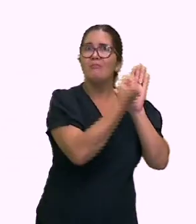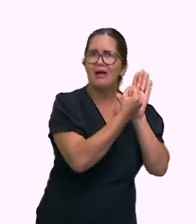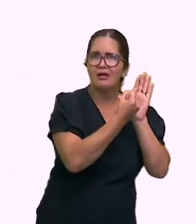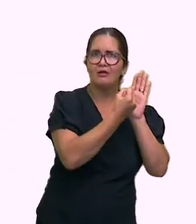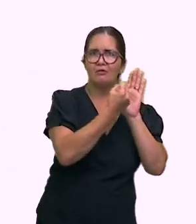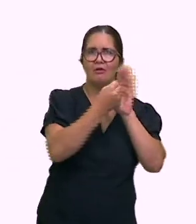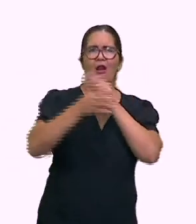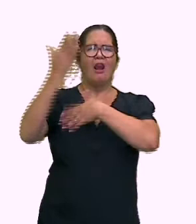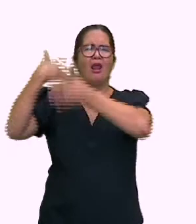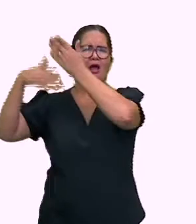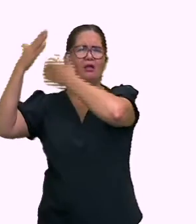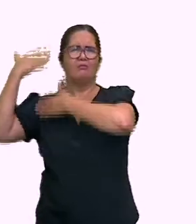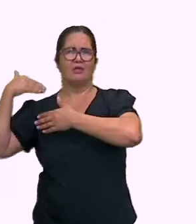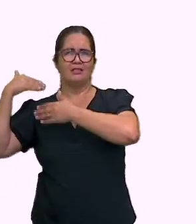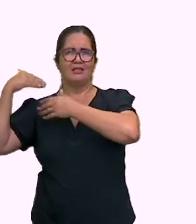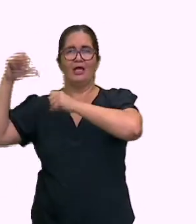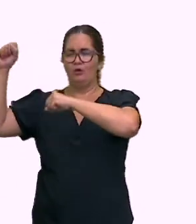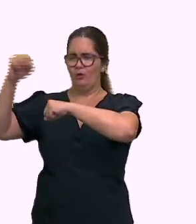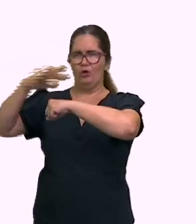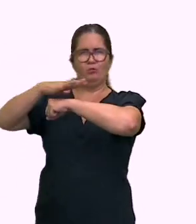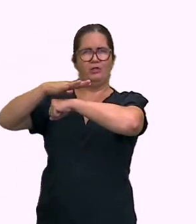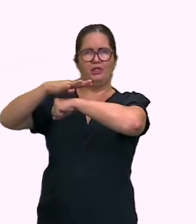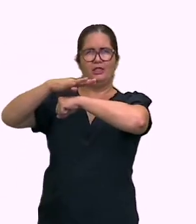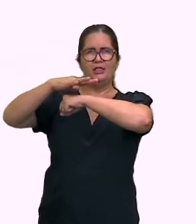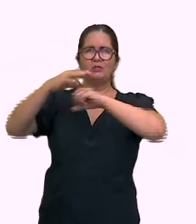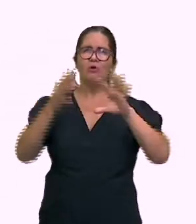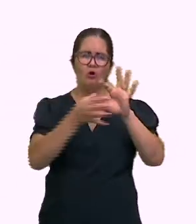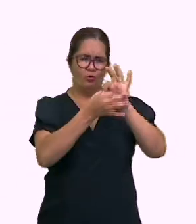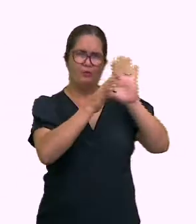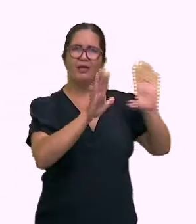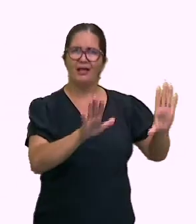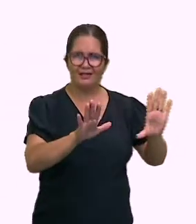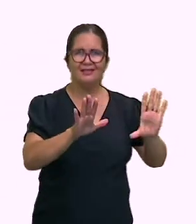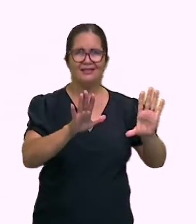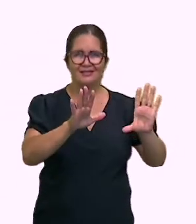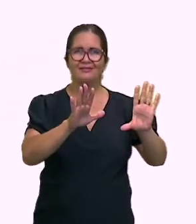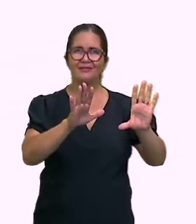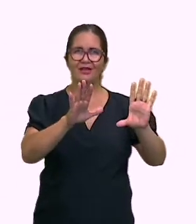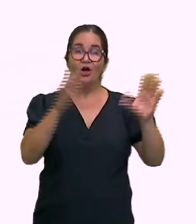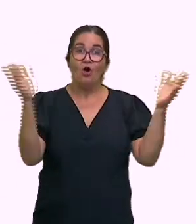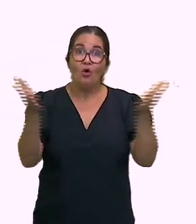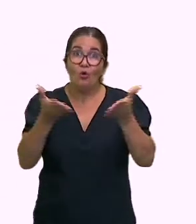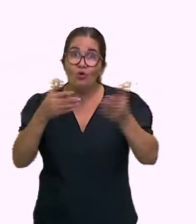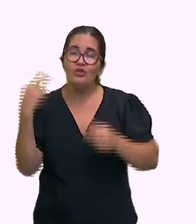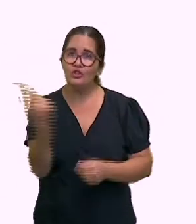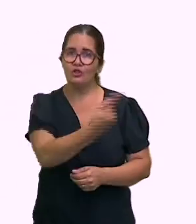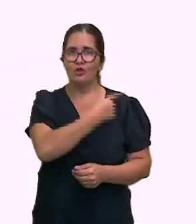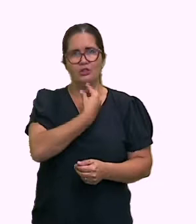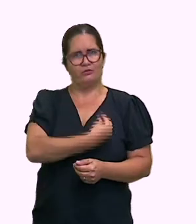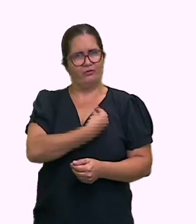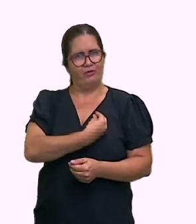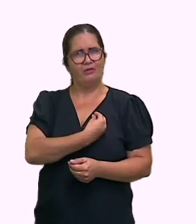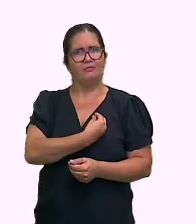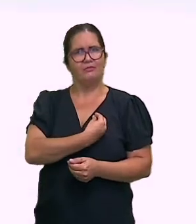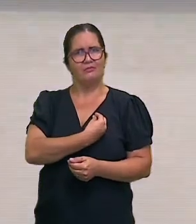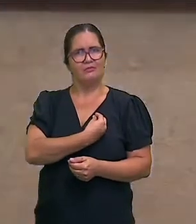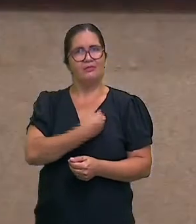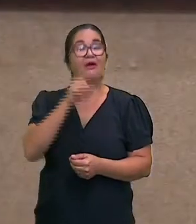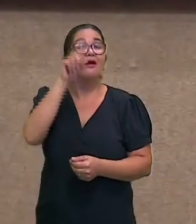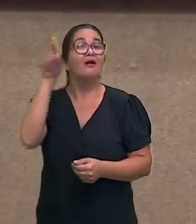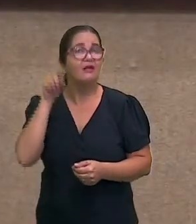nós? Sim. Aí vem a resposta. Nós vivenciamos sim, dentro de